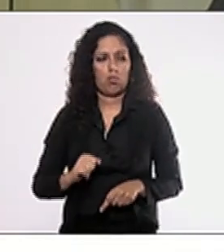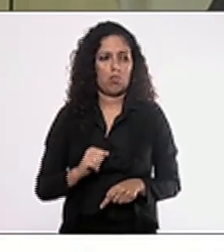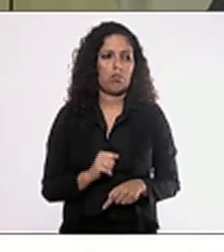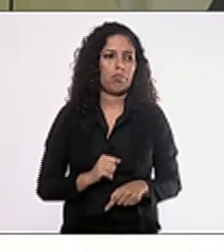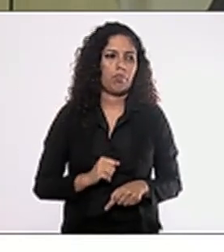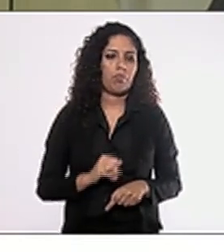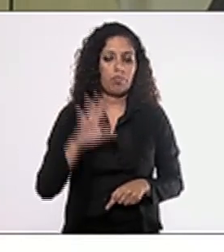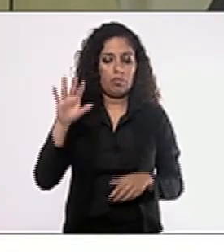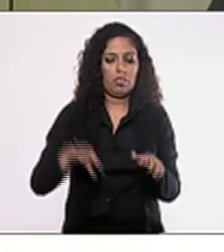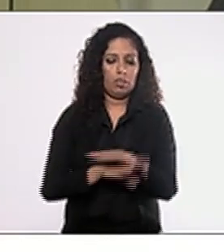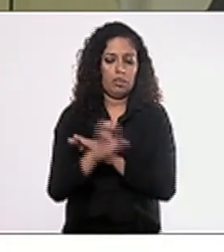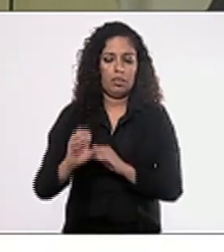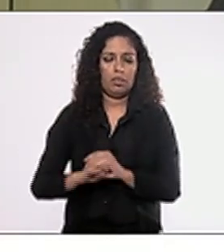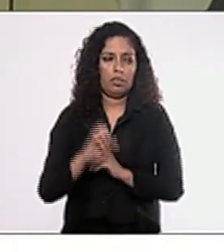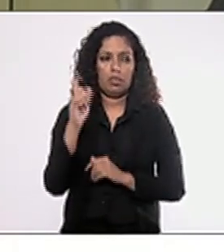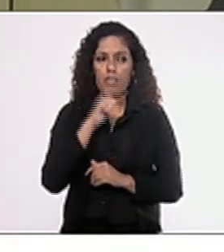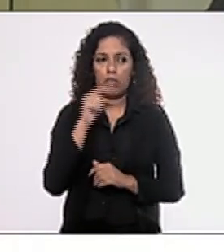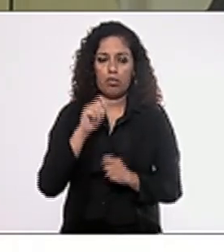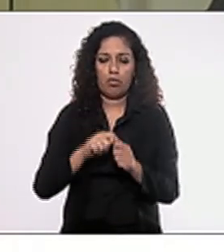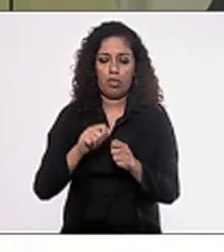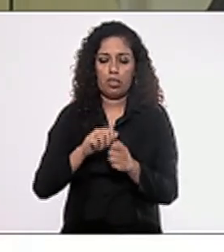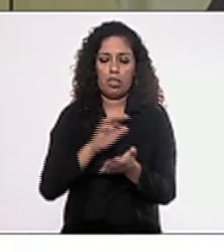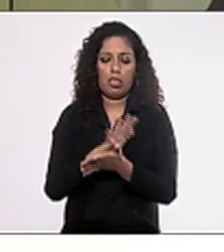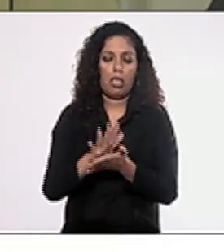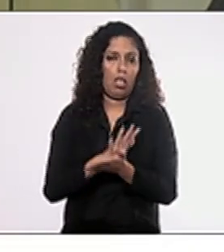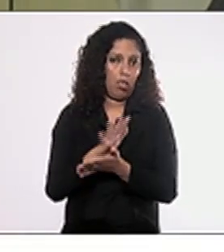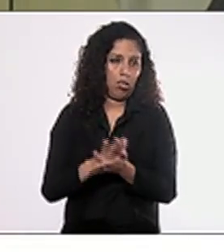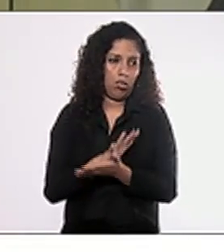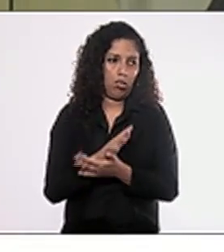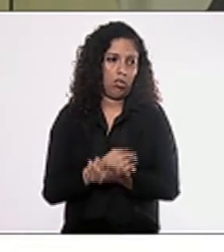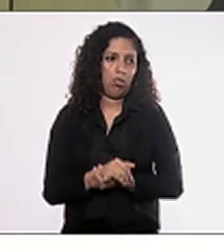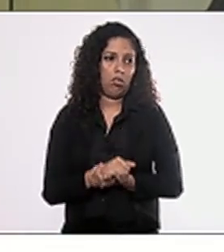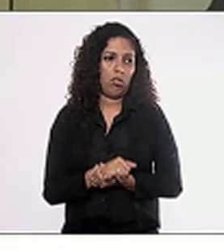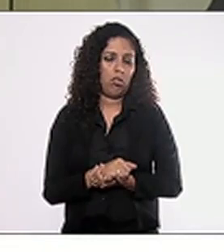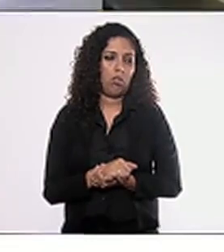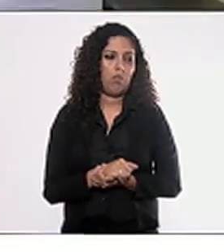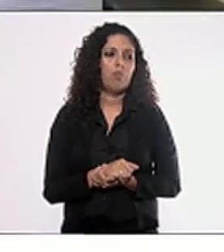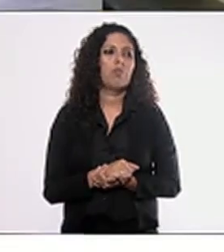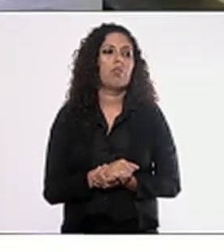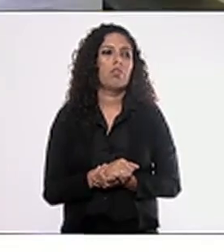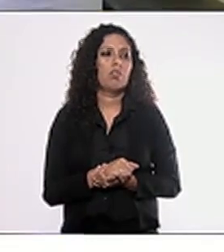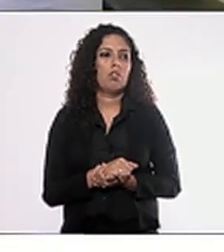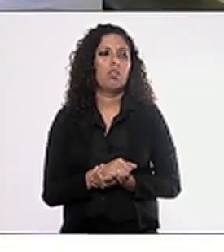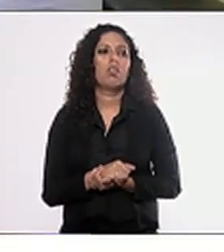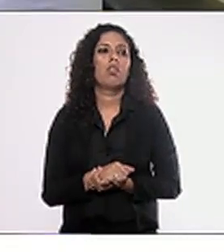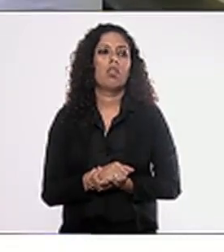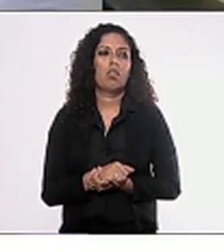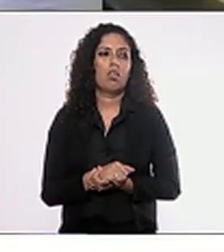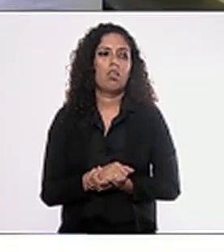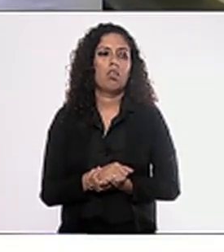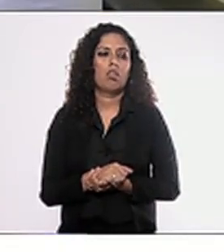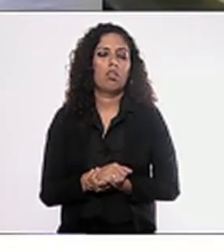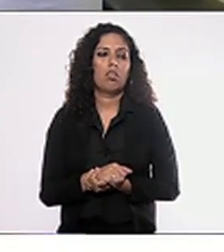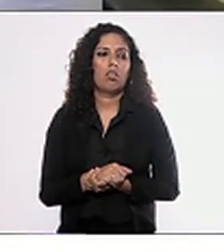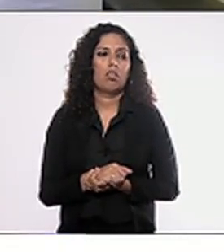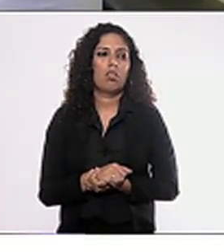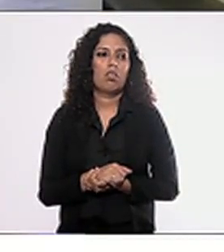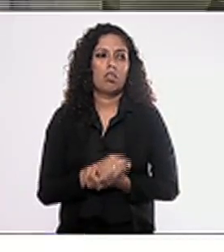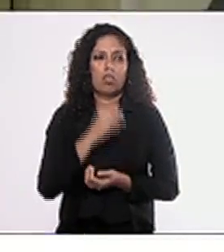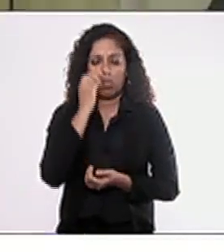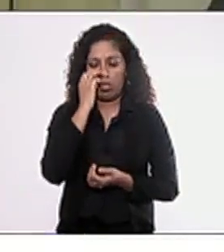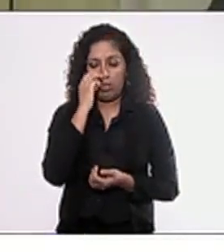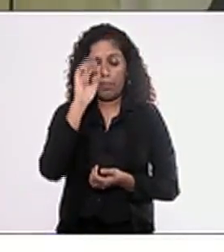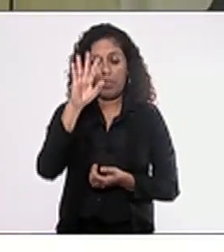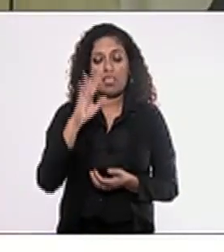que eles procedem isso? A individualização do por hidrômetro, unidade habitacional. por unidade habitacional. O que a SEDAI faz é